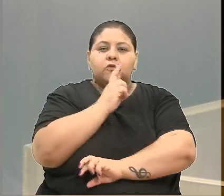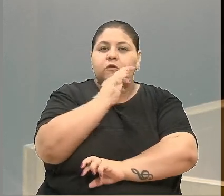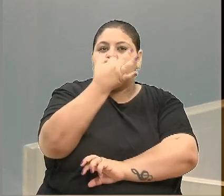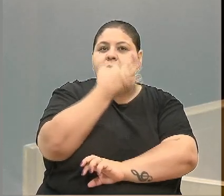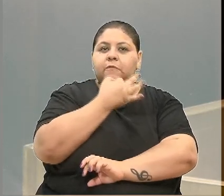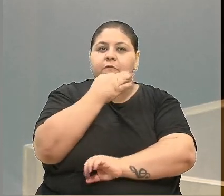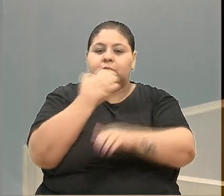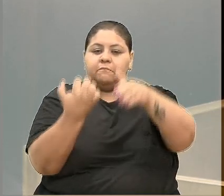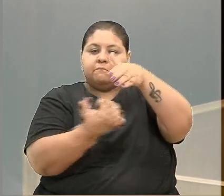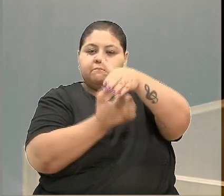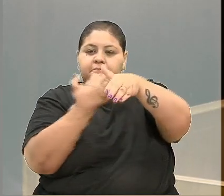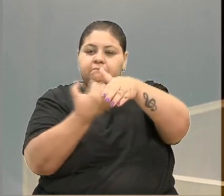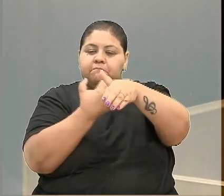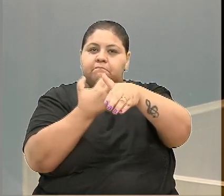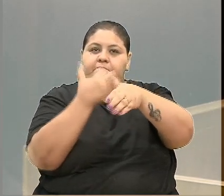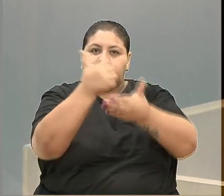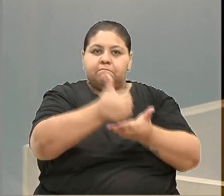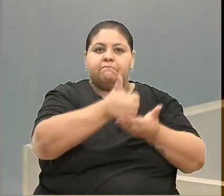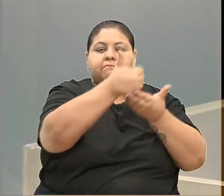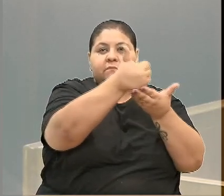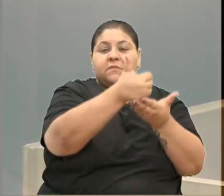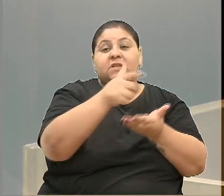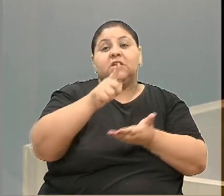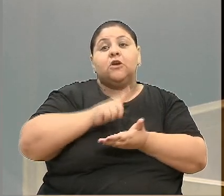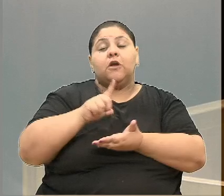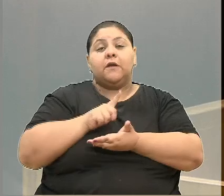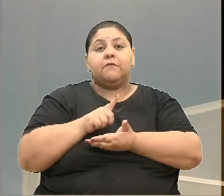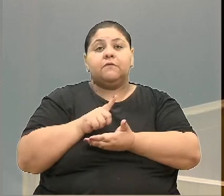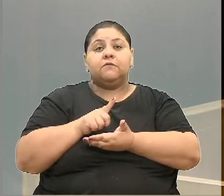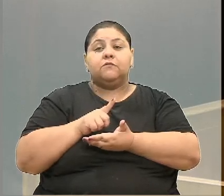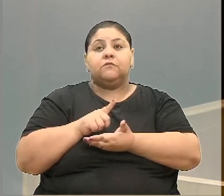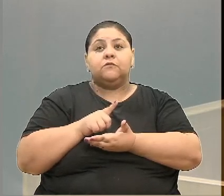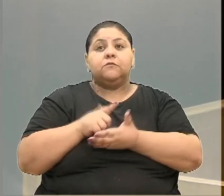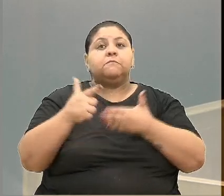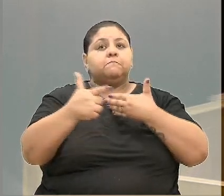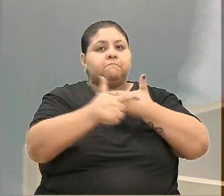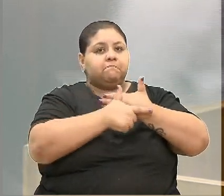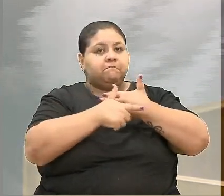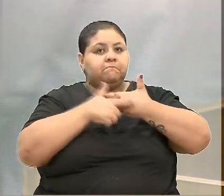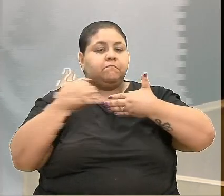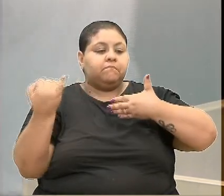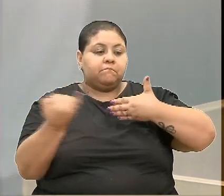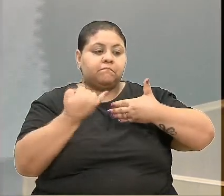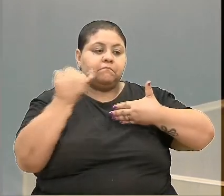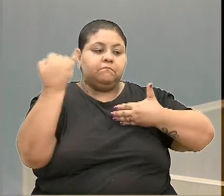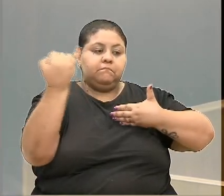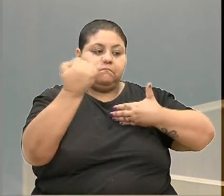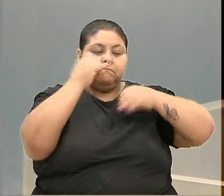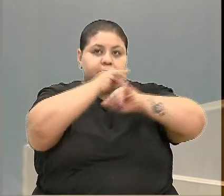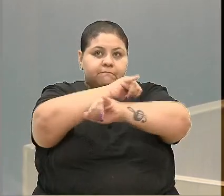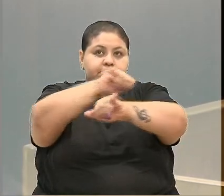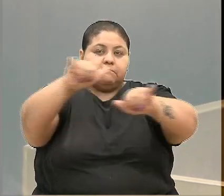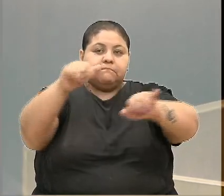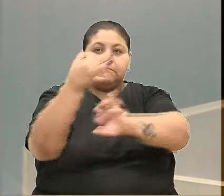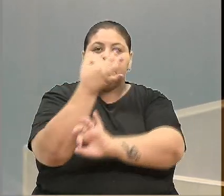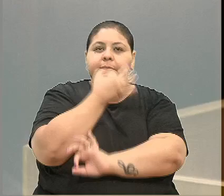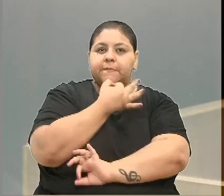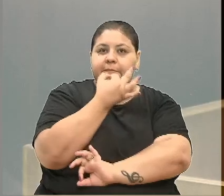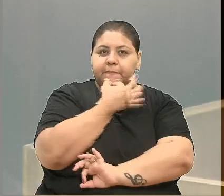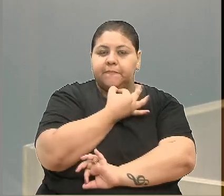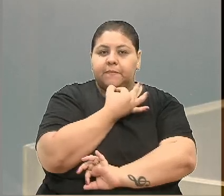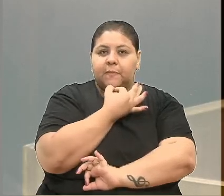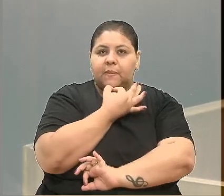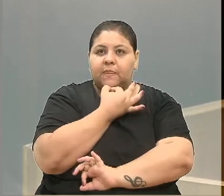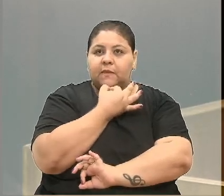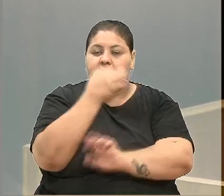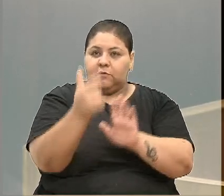de empresas apoiando, e que tem, sem dúvida nenhuma, um papel importantíssimo na divulgação da cidade e